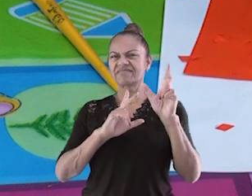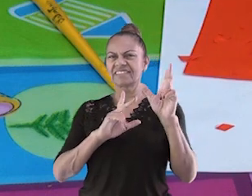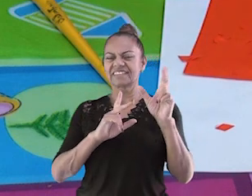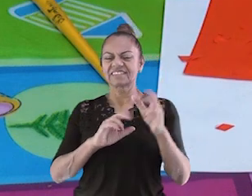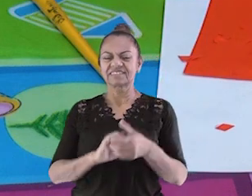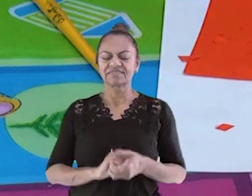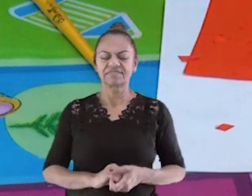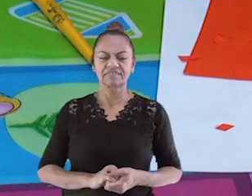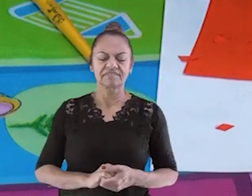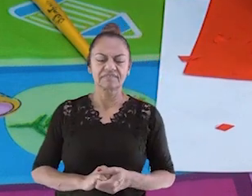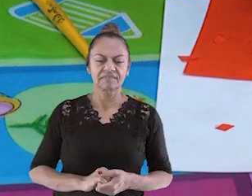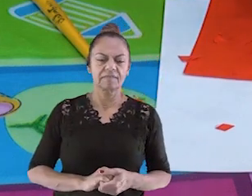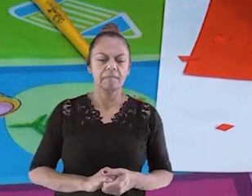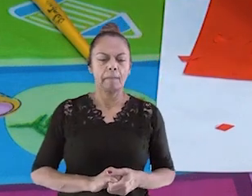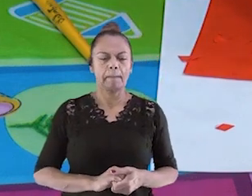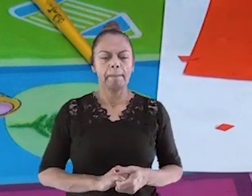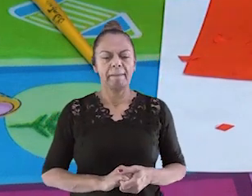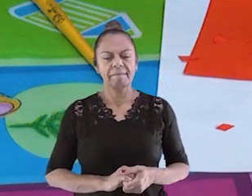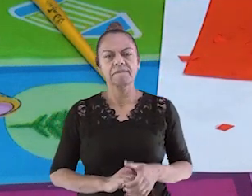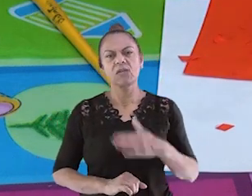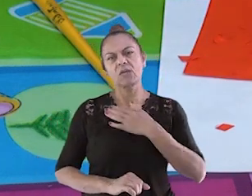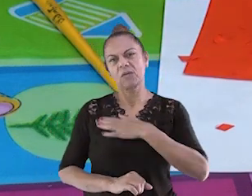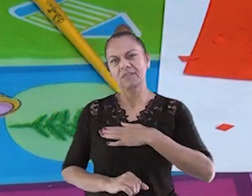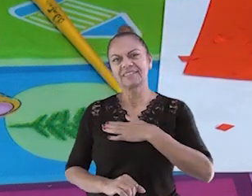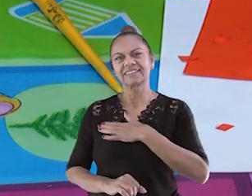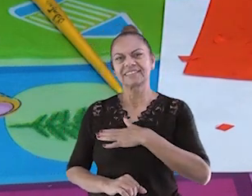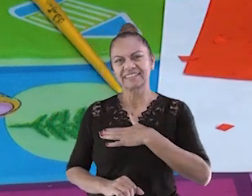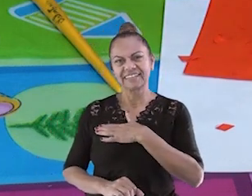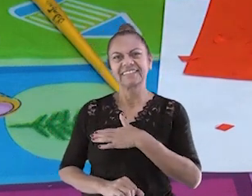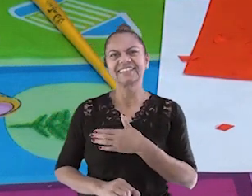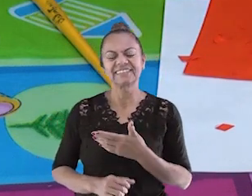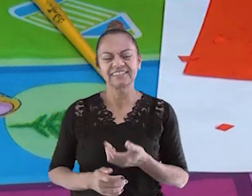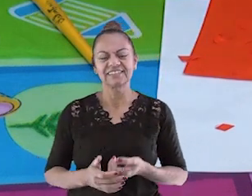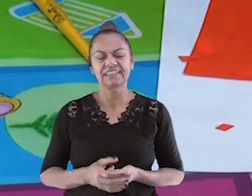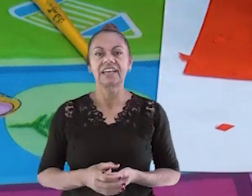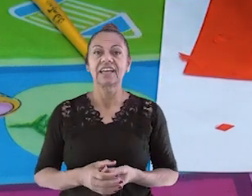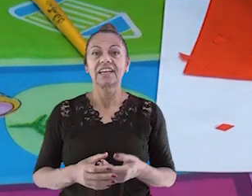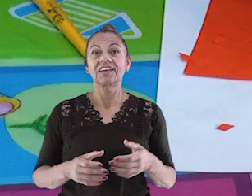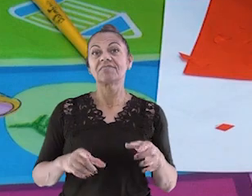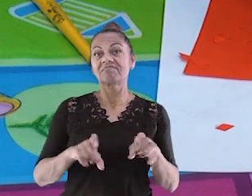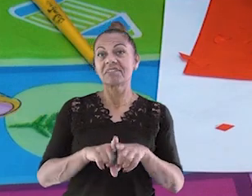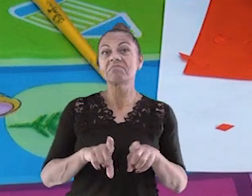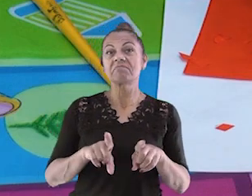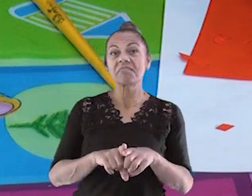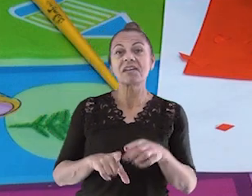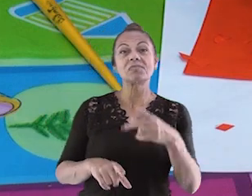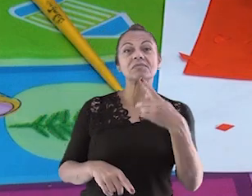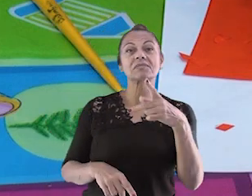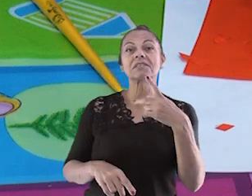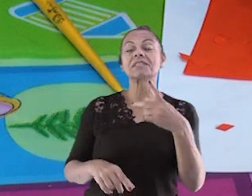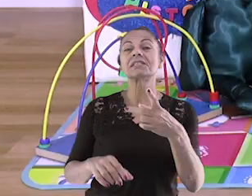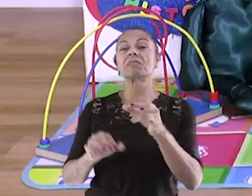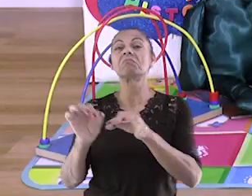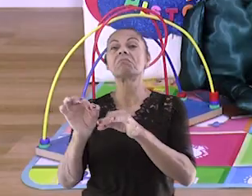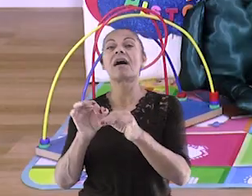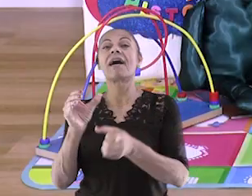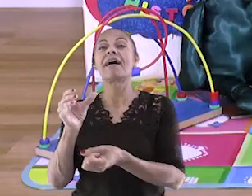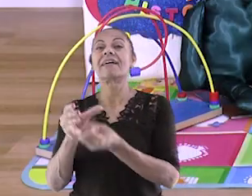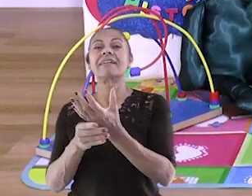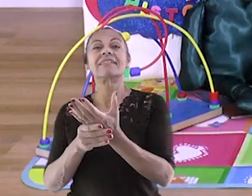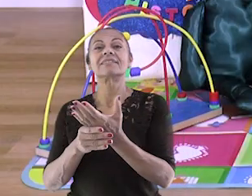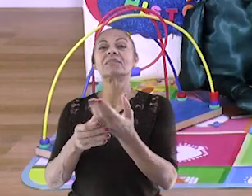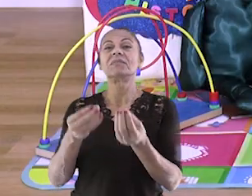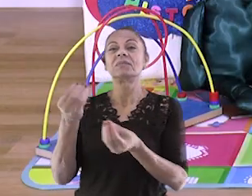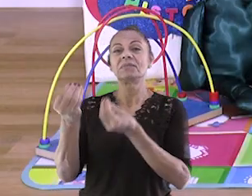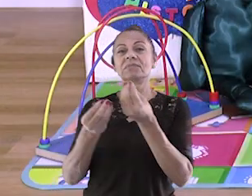Ah, acho que vou deixar o meu assim. Gostei dele assim, com esse corte de cabelo diferente. Eu